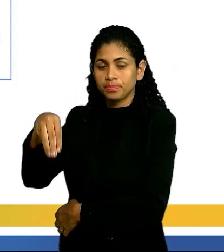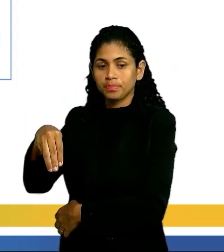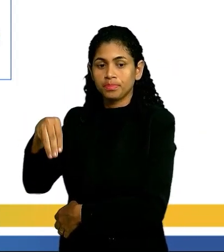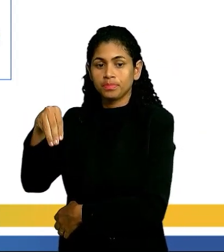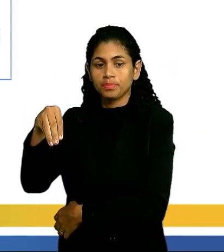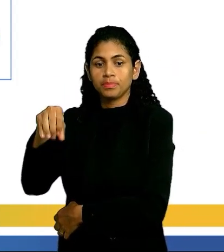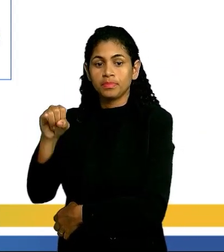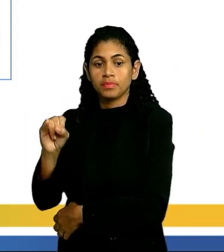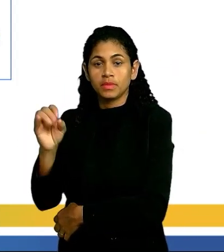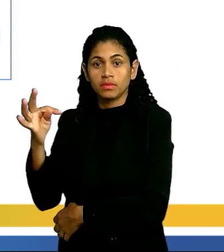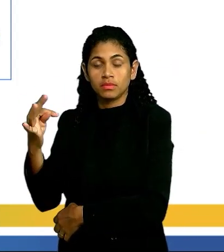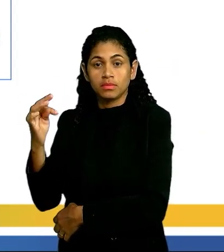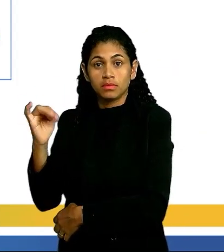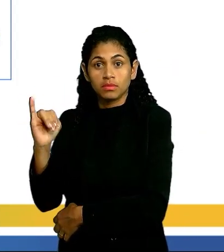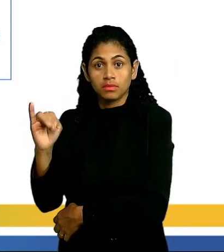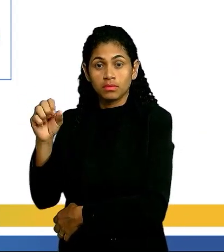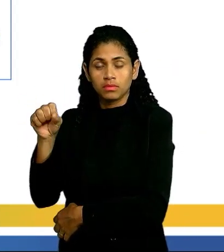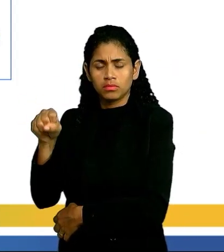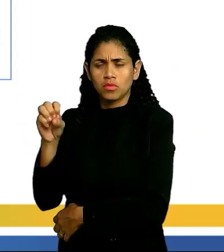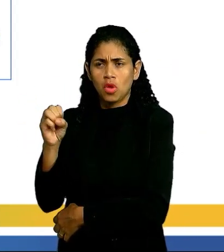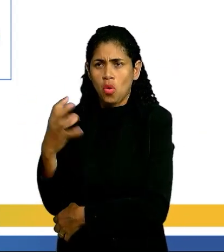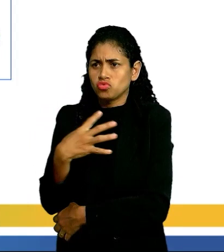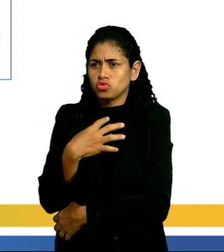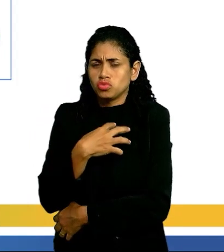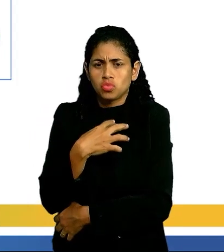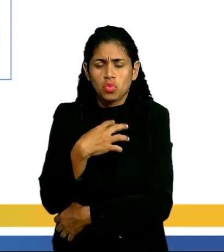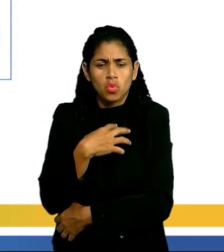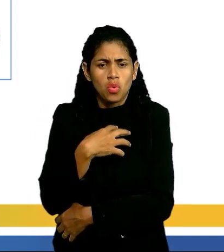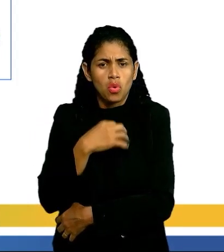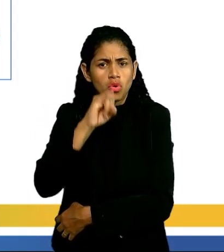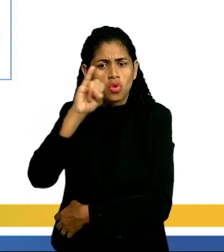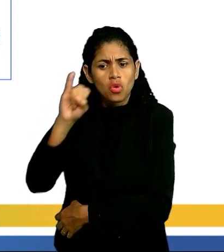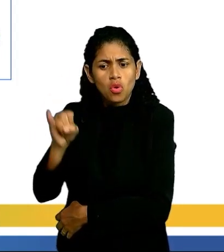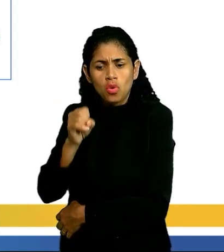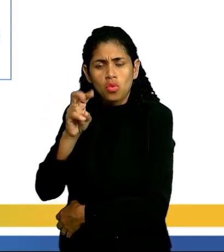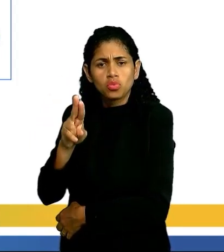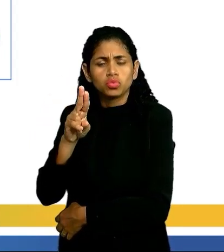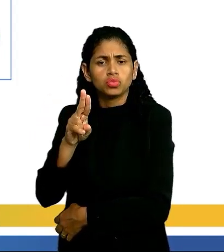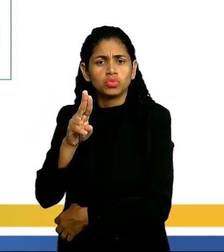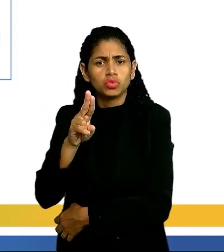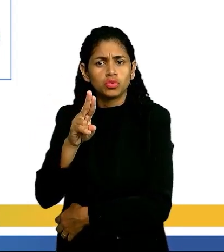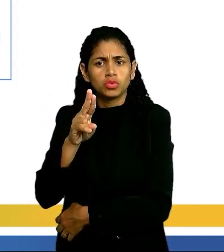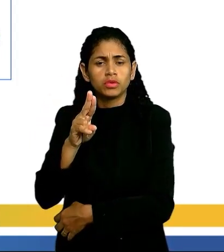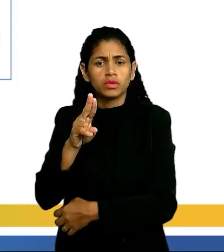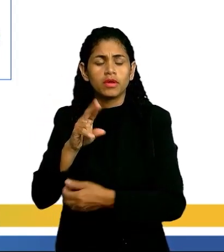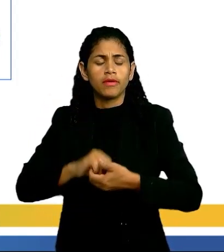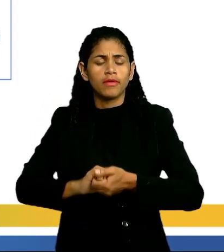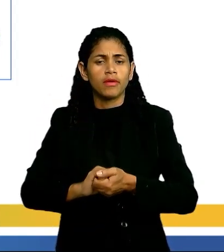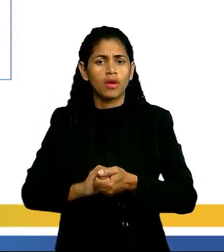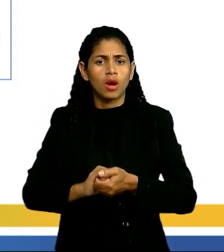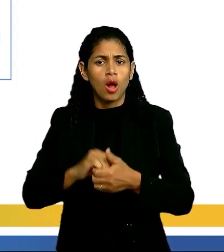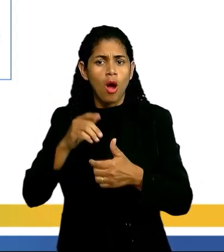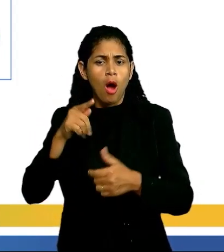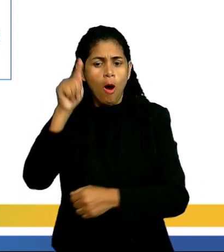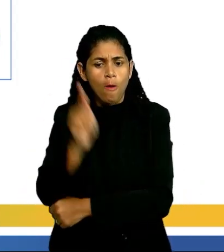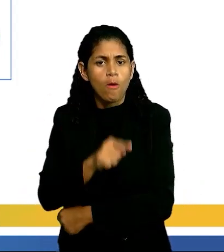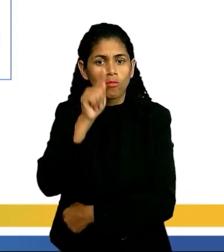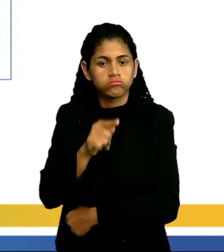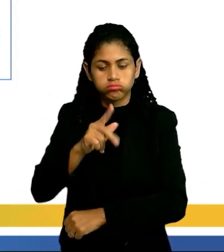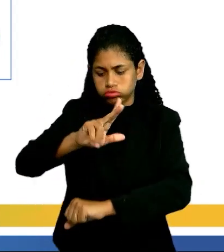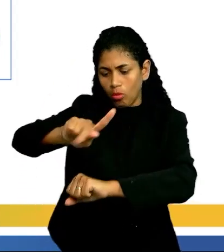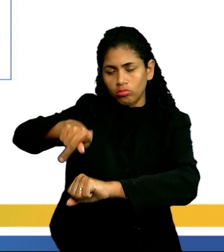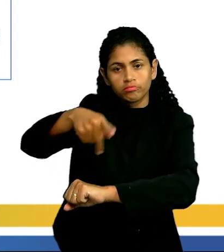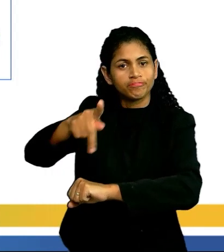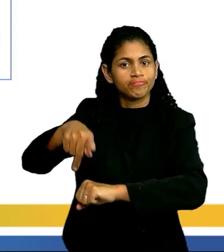judeus teriam traído, né, a nação, teriam entregue informações importantes de guerra para que o